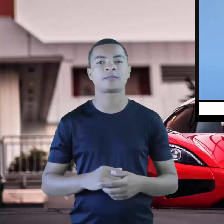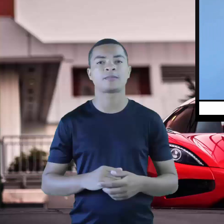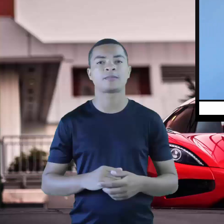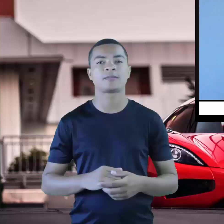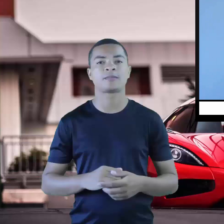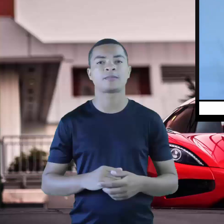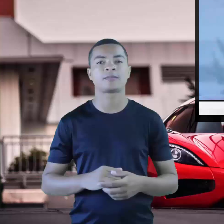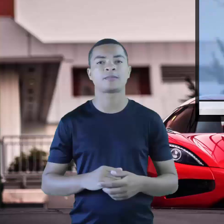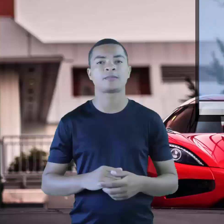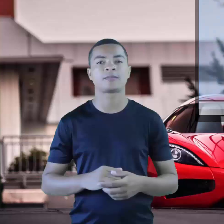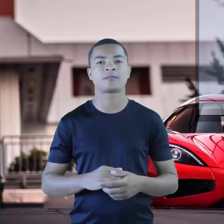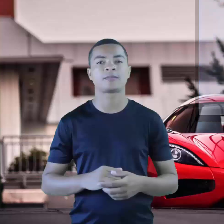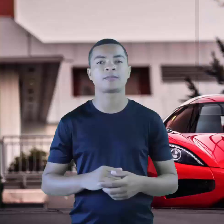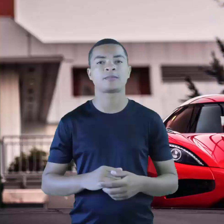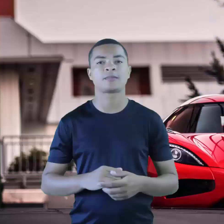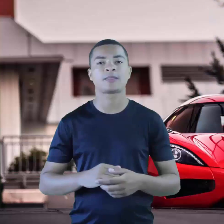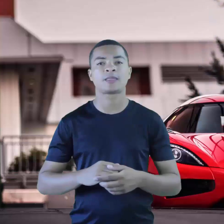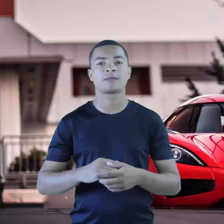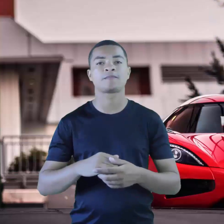Beleza? Vamos lá.